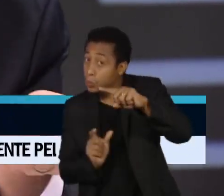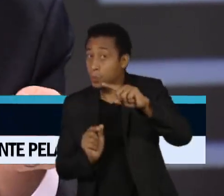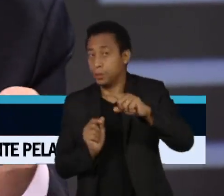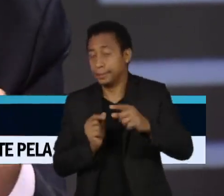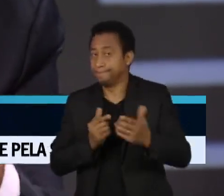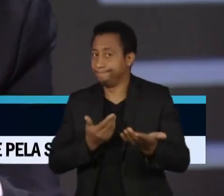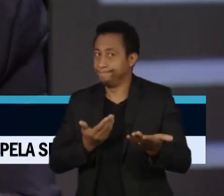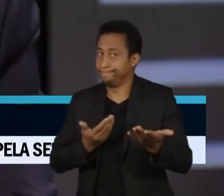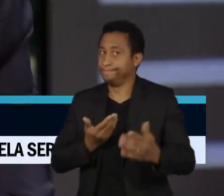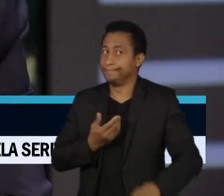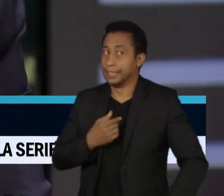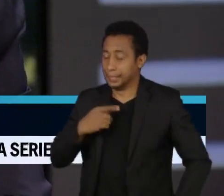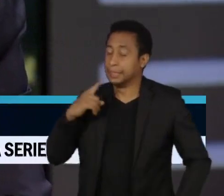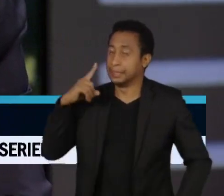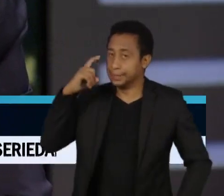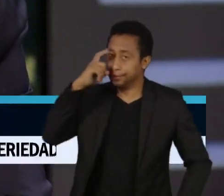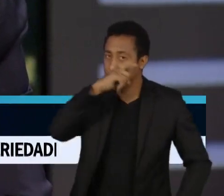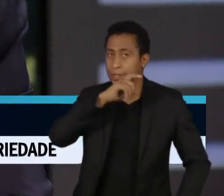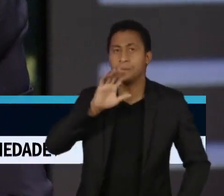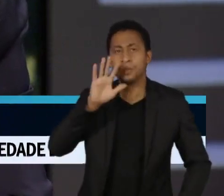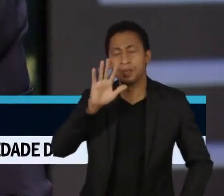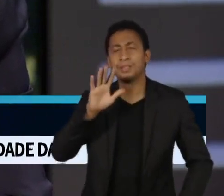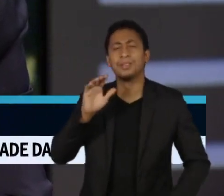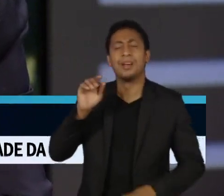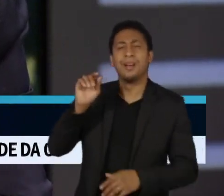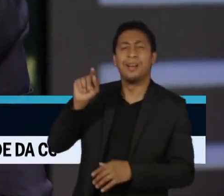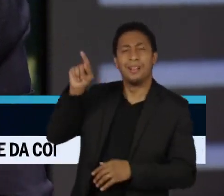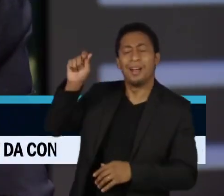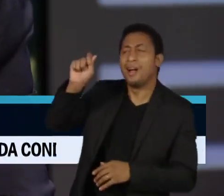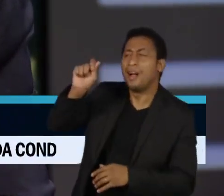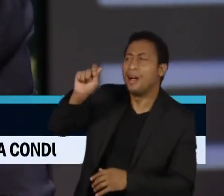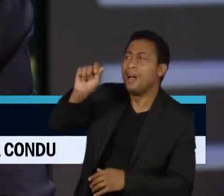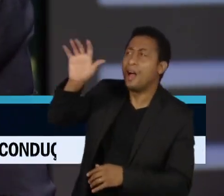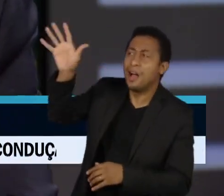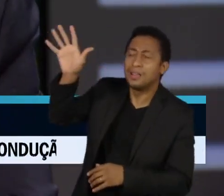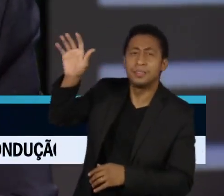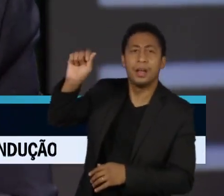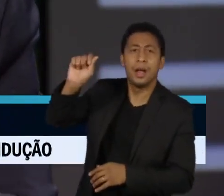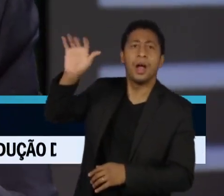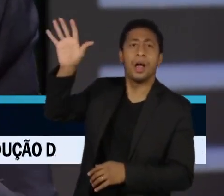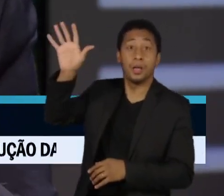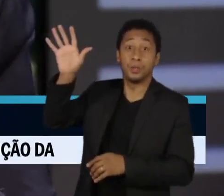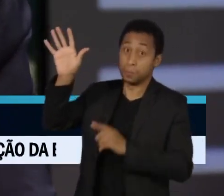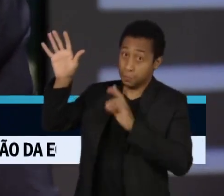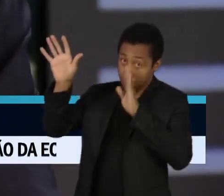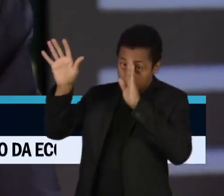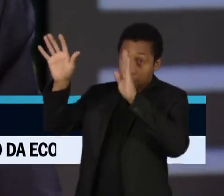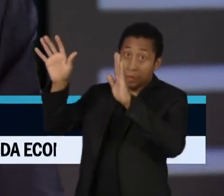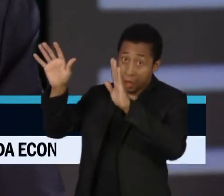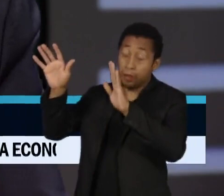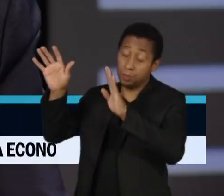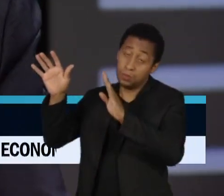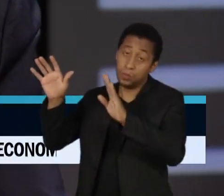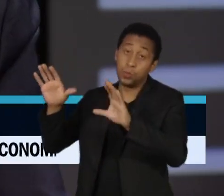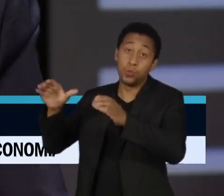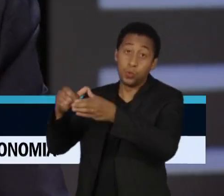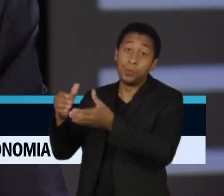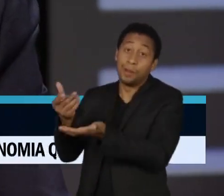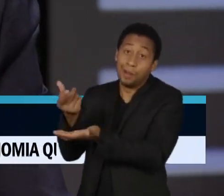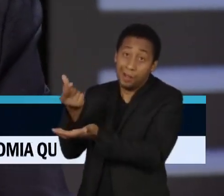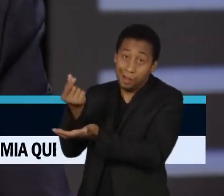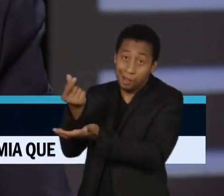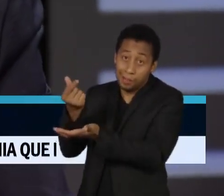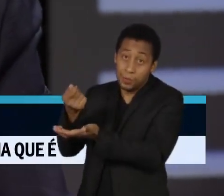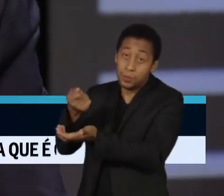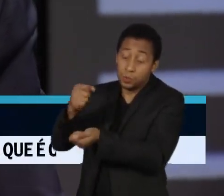E tem a região, por fim, Ásia-Pacífico, que hoje é o grande eixo do capitalismo mundial, em que a China exerce a cada dia